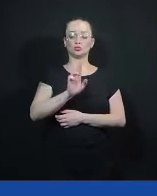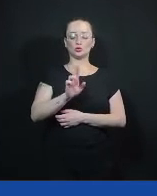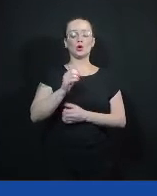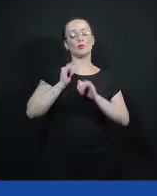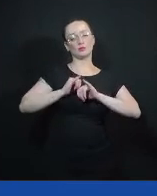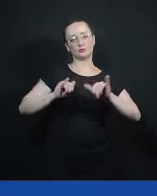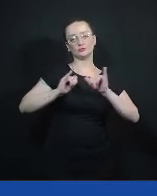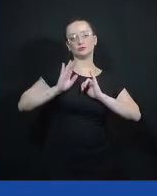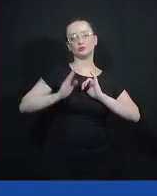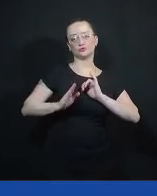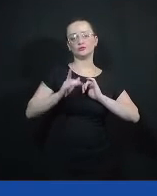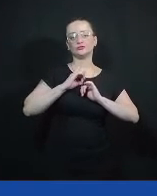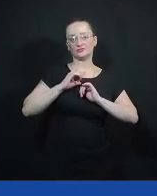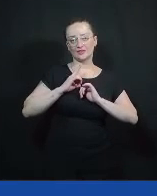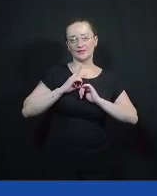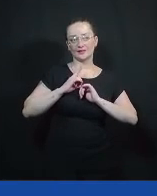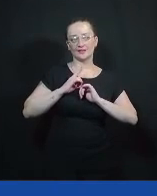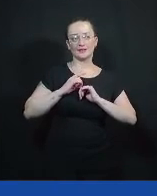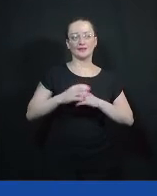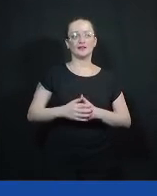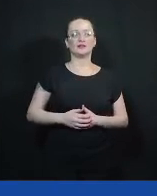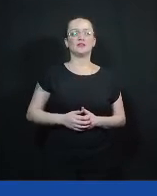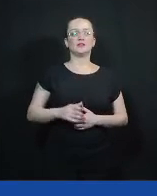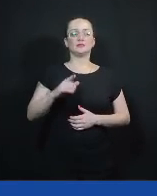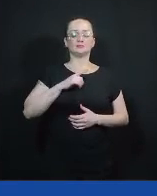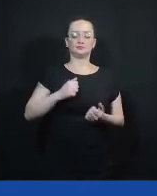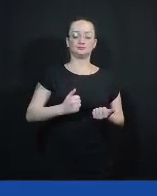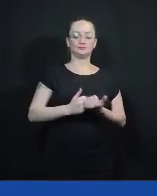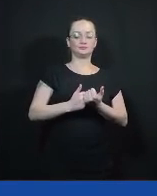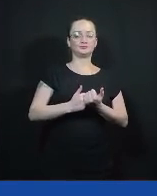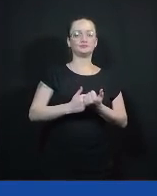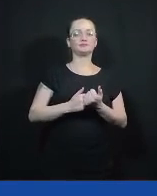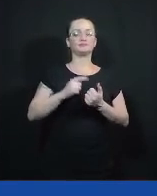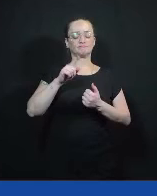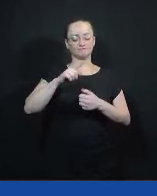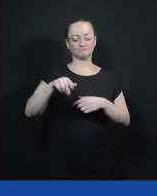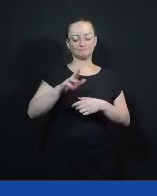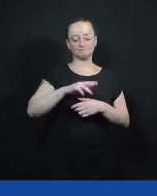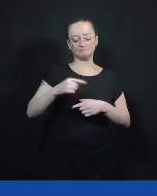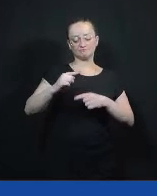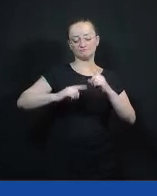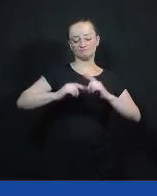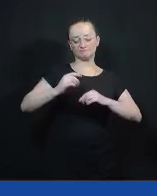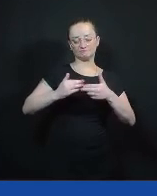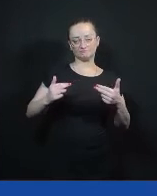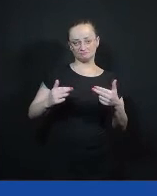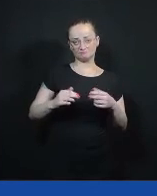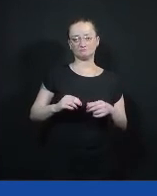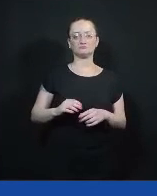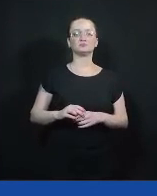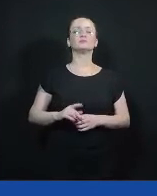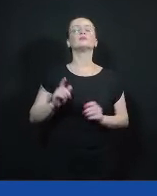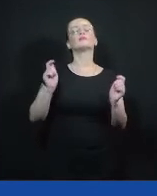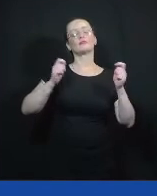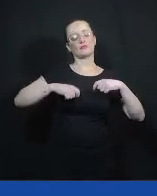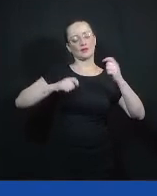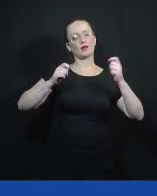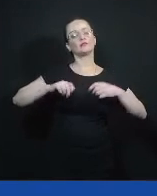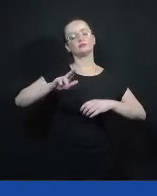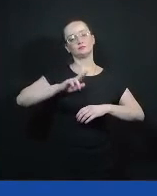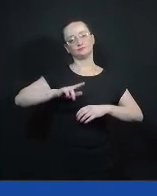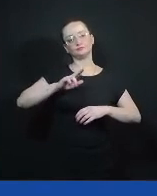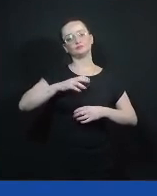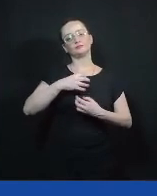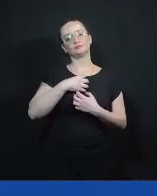de notícias ali e acaba tendo alguma cobertura dessa questão política, e é claro que isso pode ser usado de